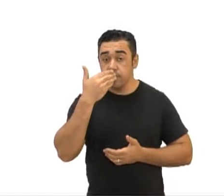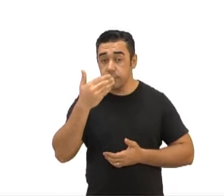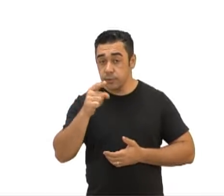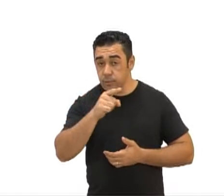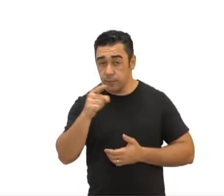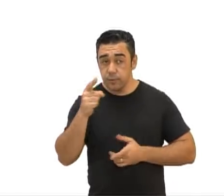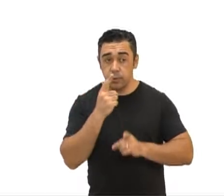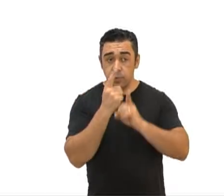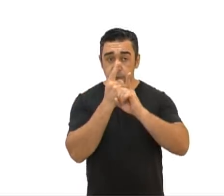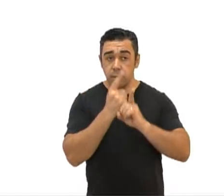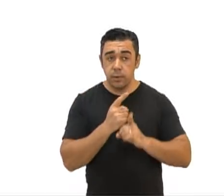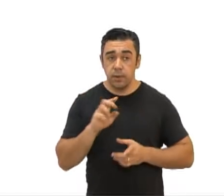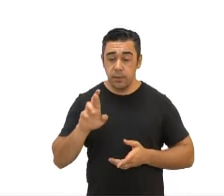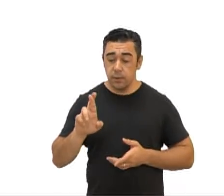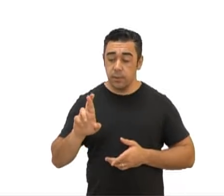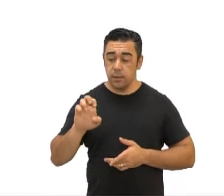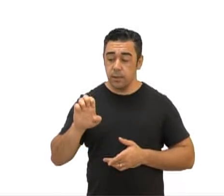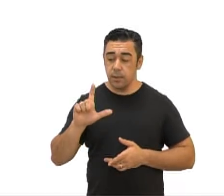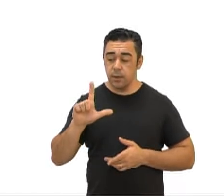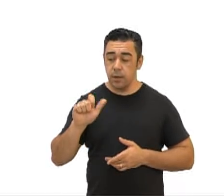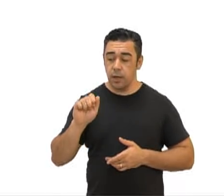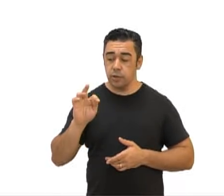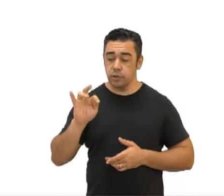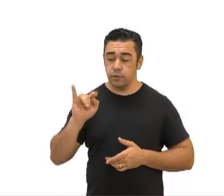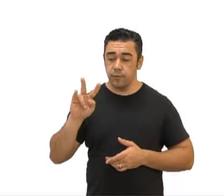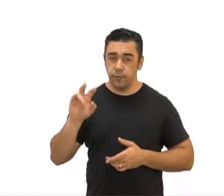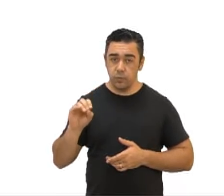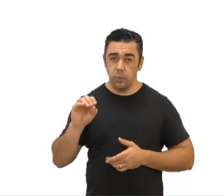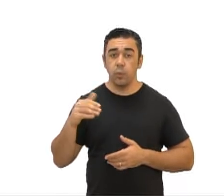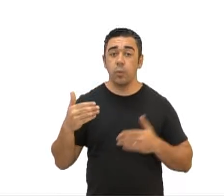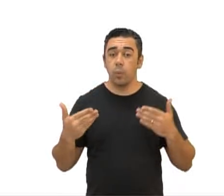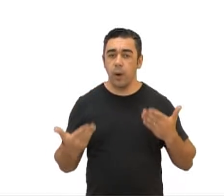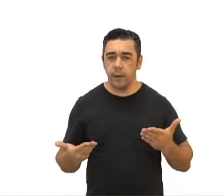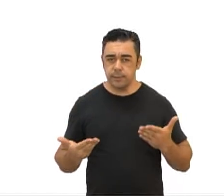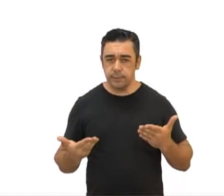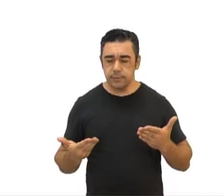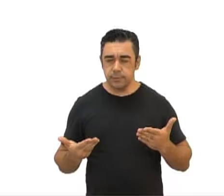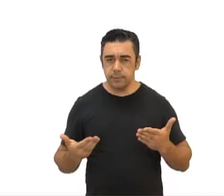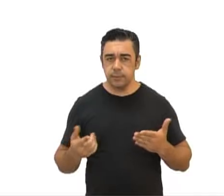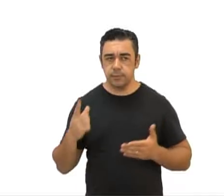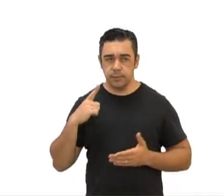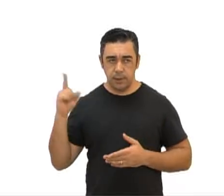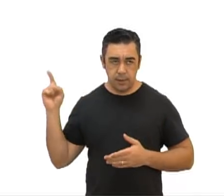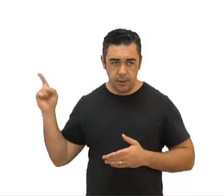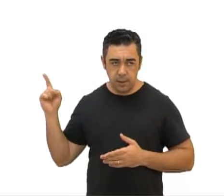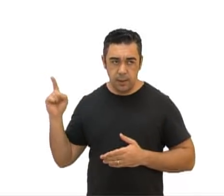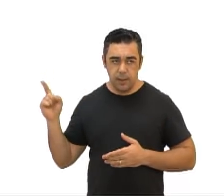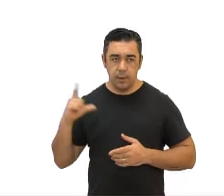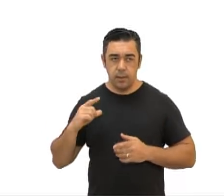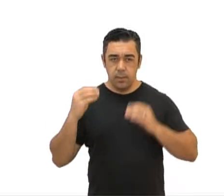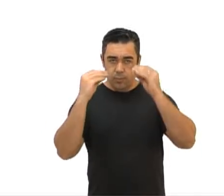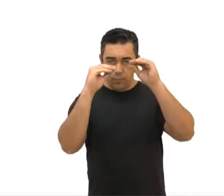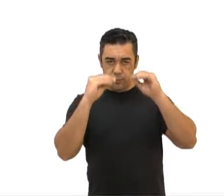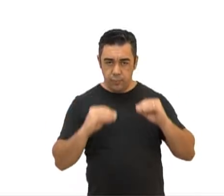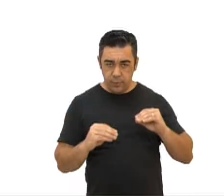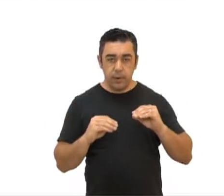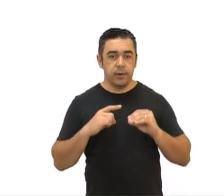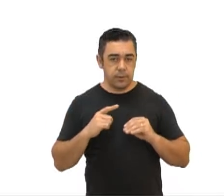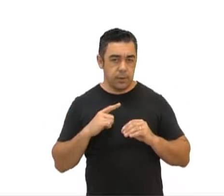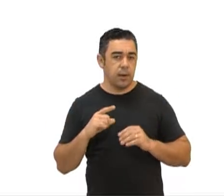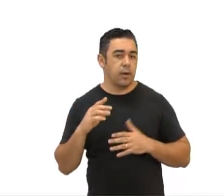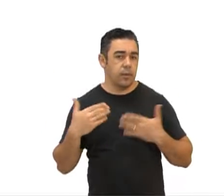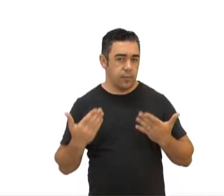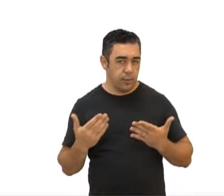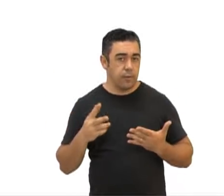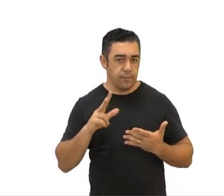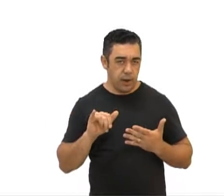vocês localizarem os pronomes relativos. Quais são eles? Então, eles estão ali naquelas caixinhas, né? A gente tem os